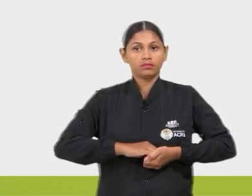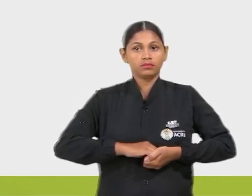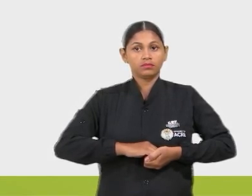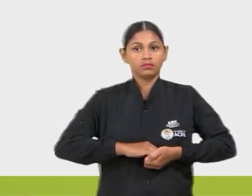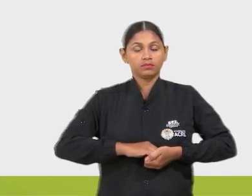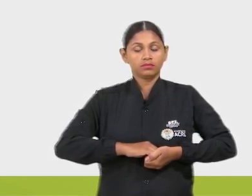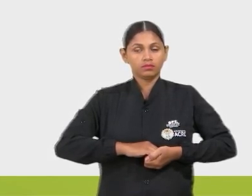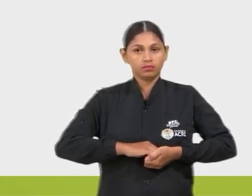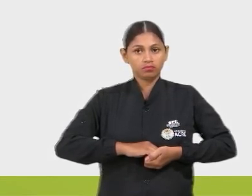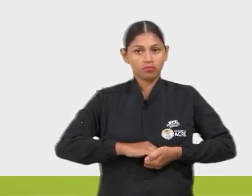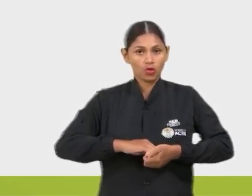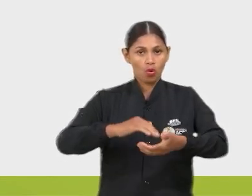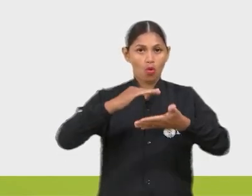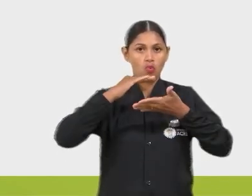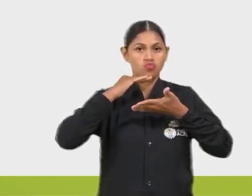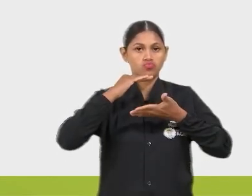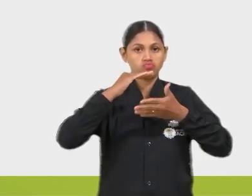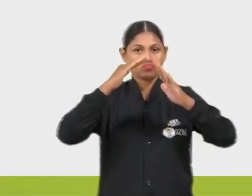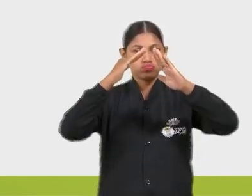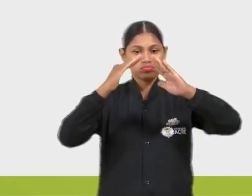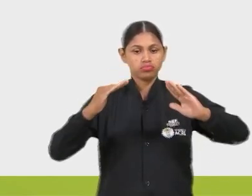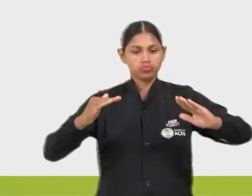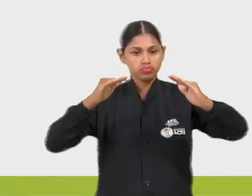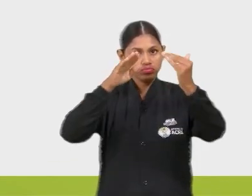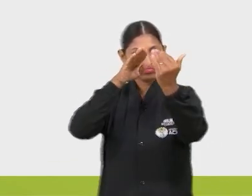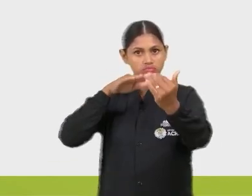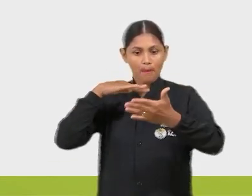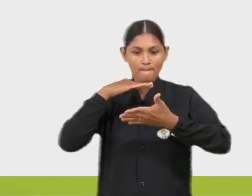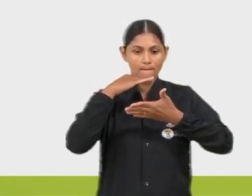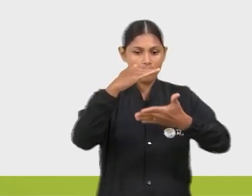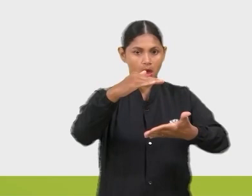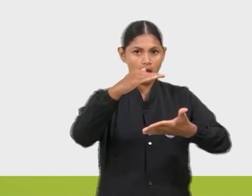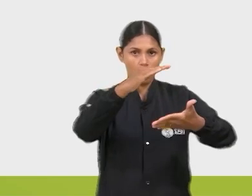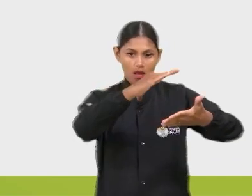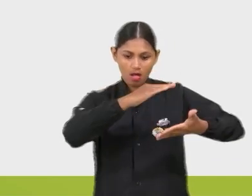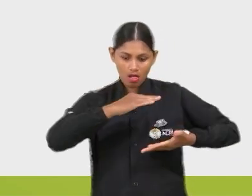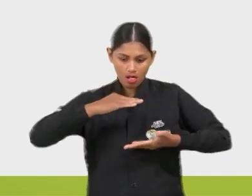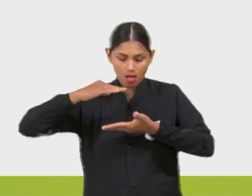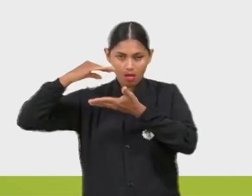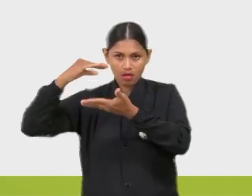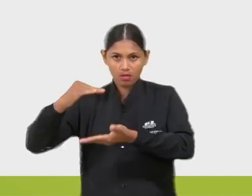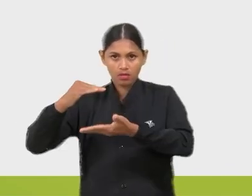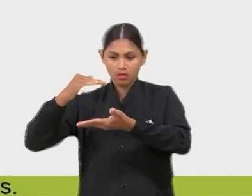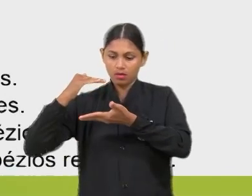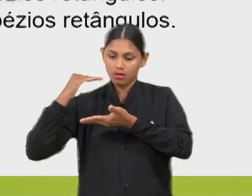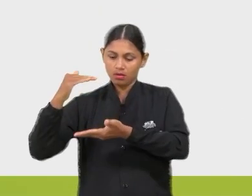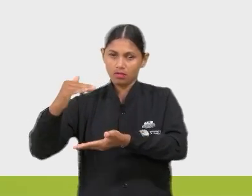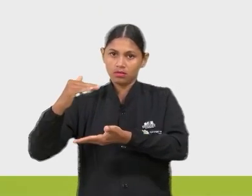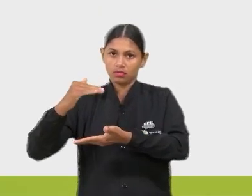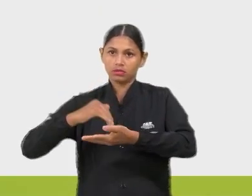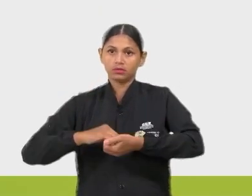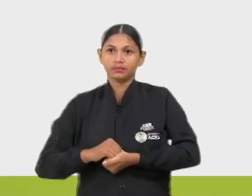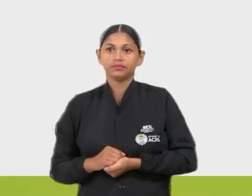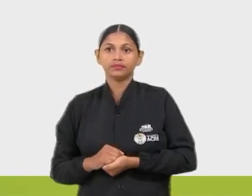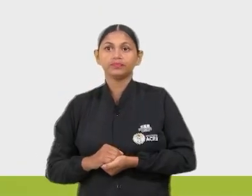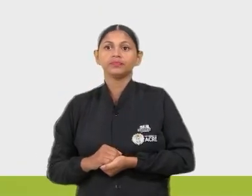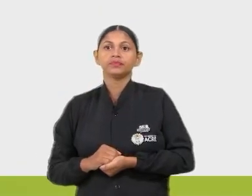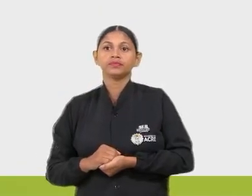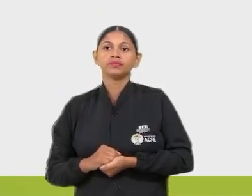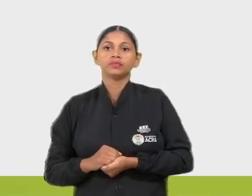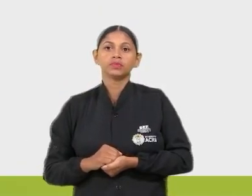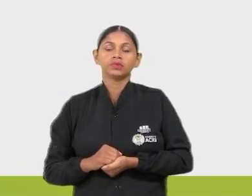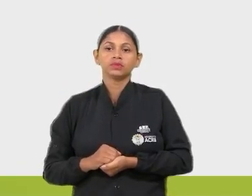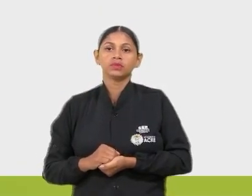Eu já trouxe a figura bonitinha para vocês, tá vendo? Ó? O que a gente vai fazer, professor? A gente vai abrir aqui, ó, só para a gente fazer